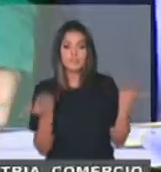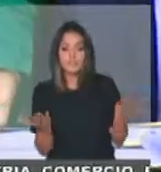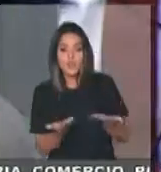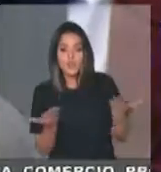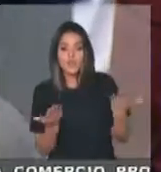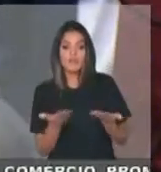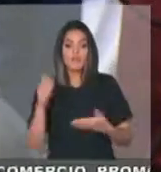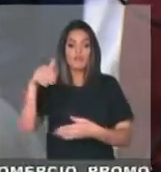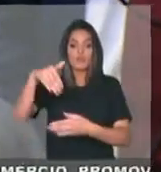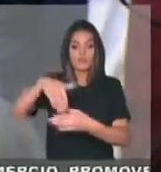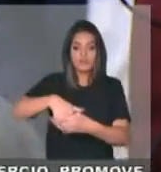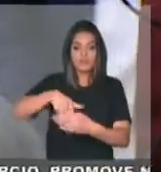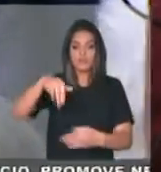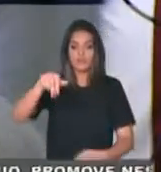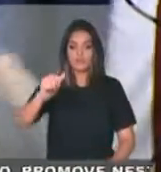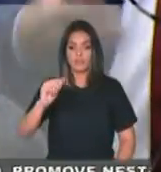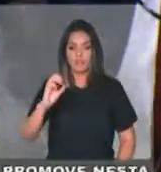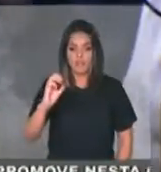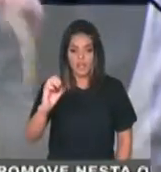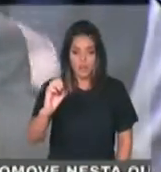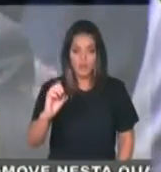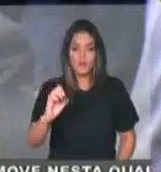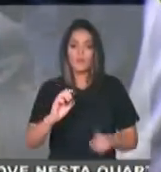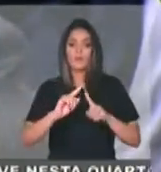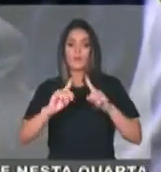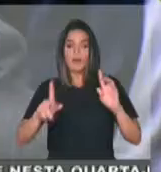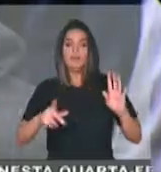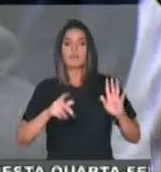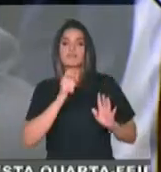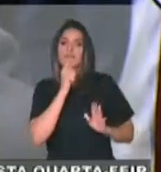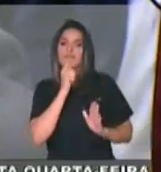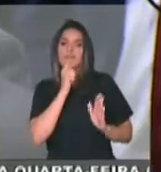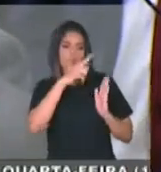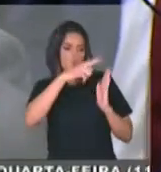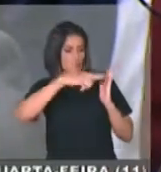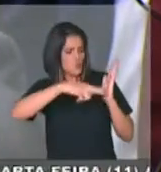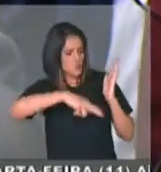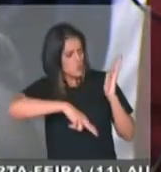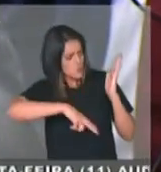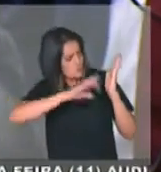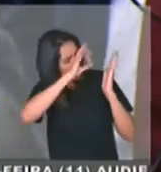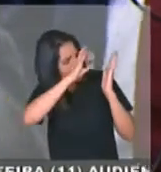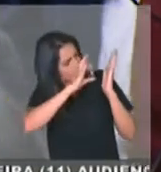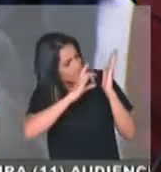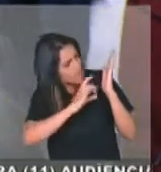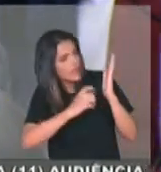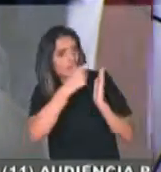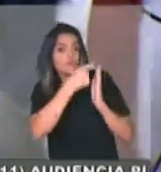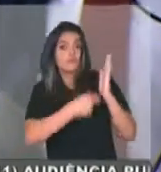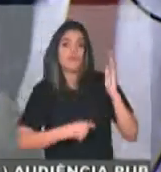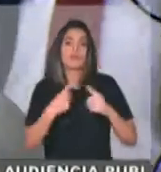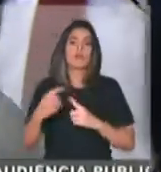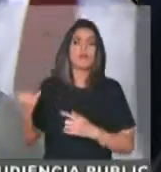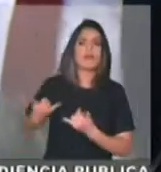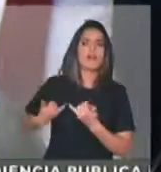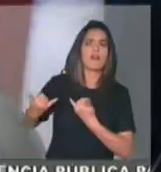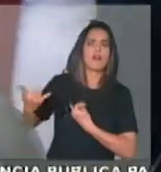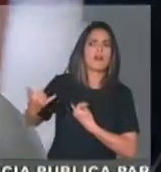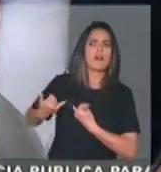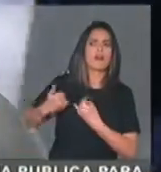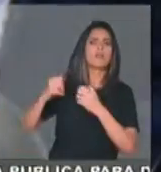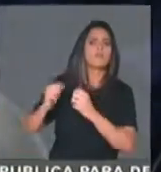votando não, para ter acesso a todo o texto, porque a gente está tendo aqui uma informação que podem